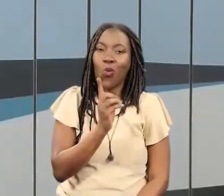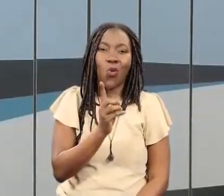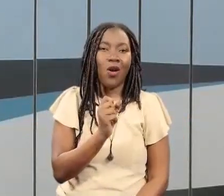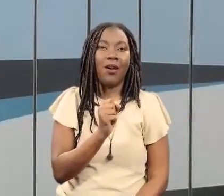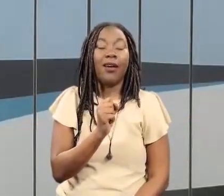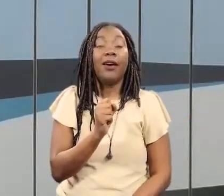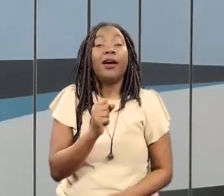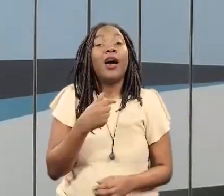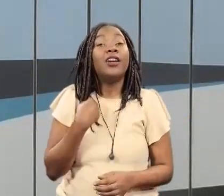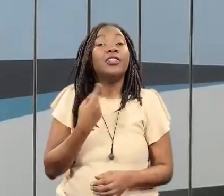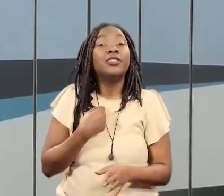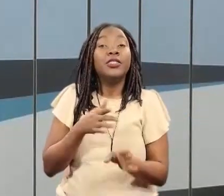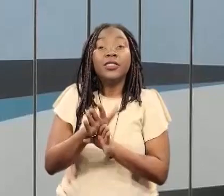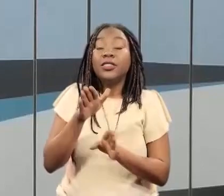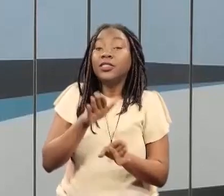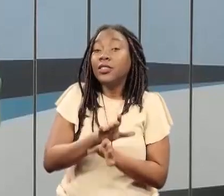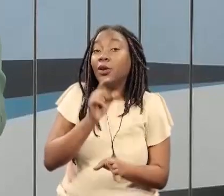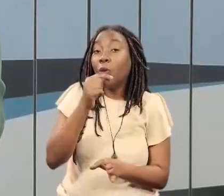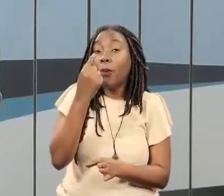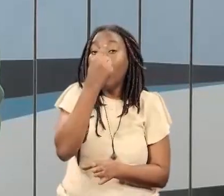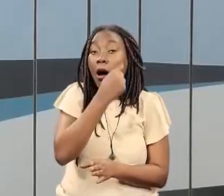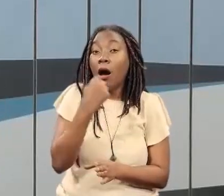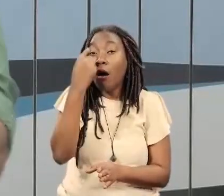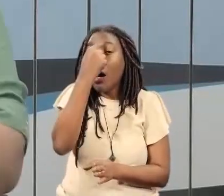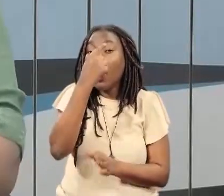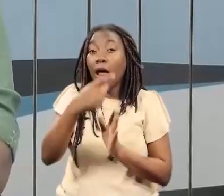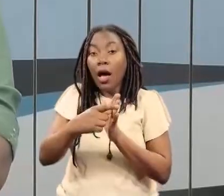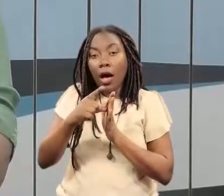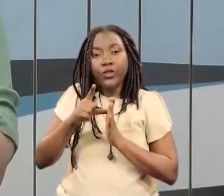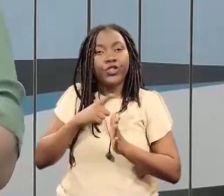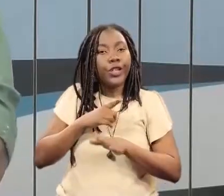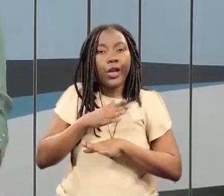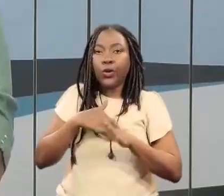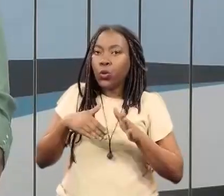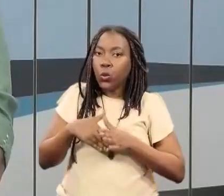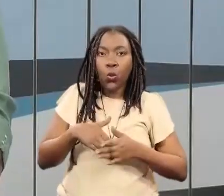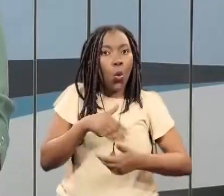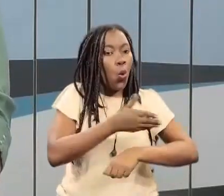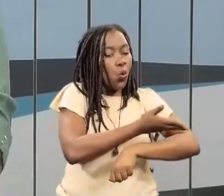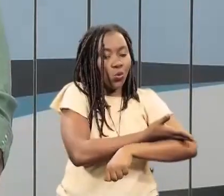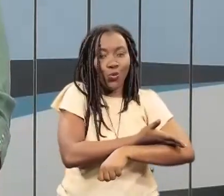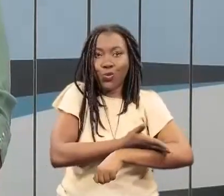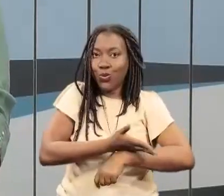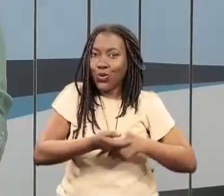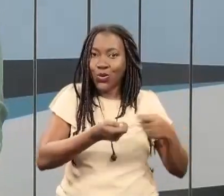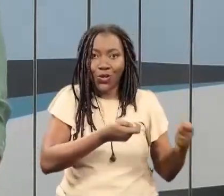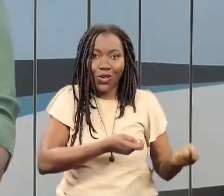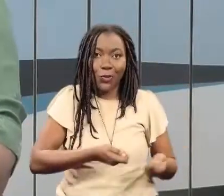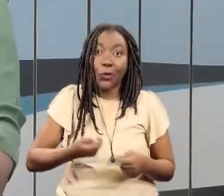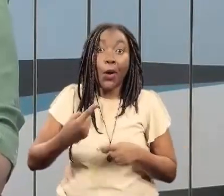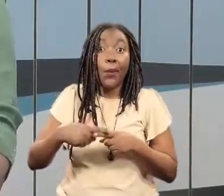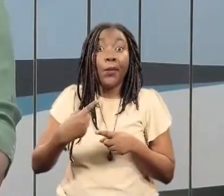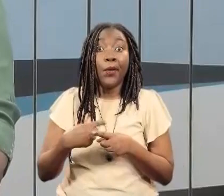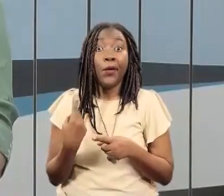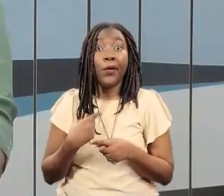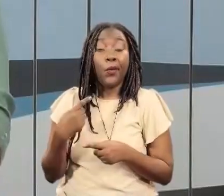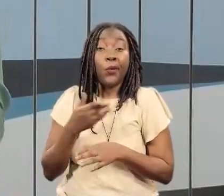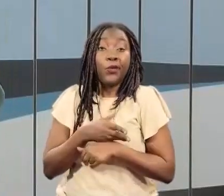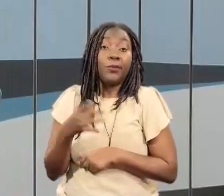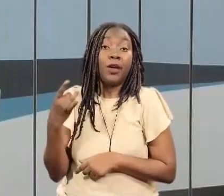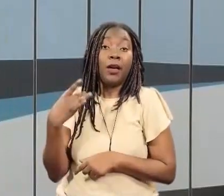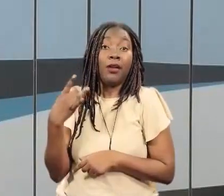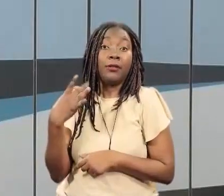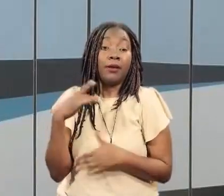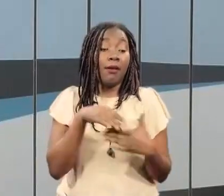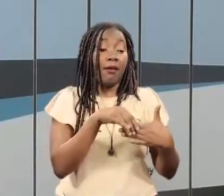lá, 1 hora antes de você dormir, você fazer todo um ritual. E a gente faz tudo tão automático. E a gente leva o celular junto com a gente. Exato.